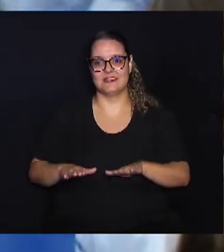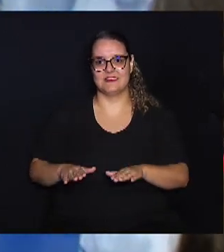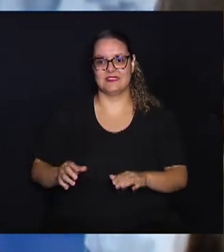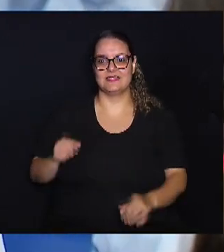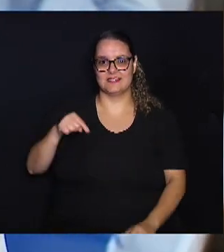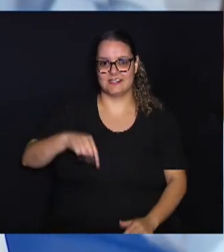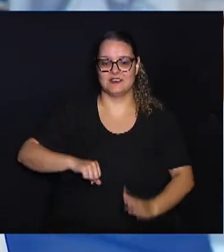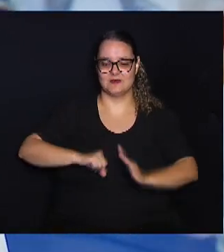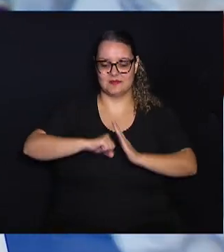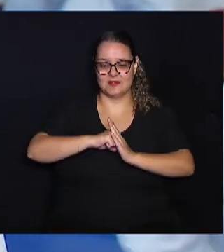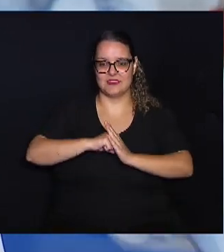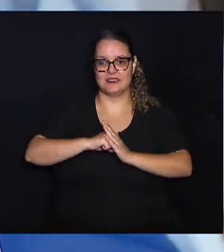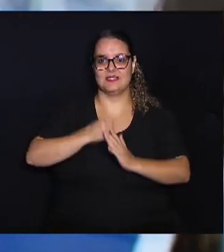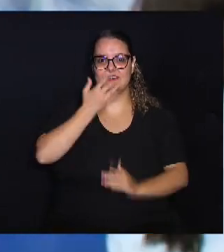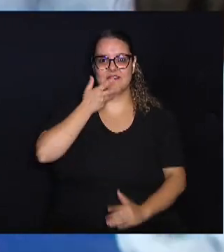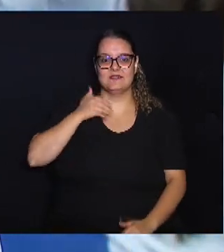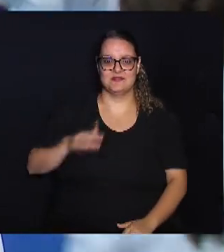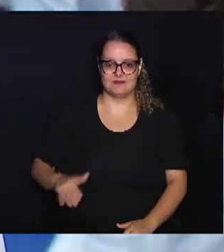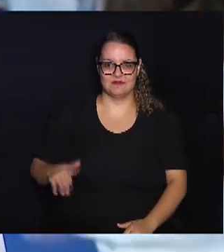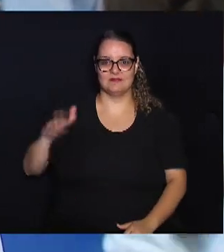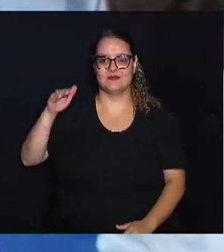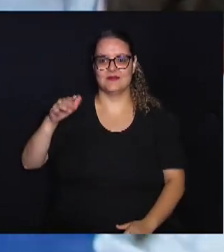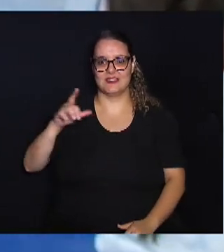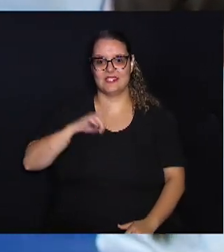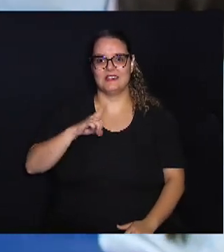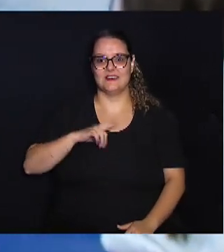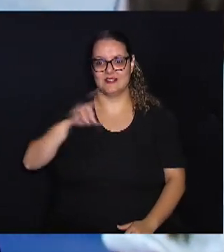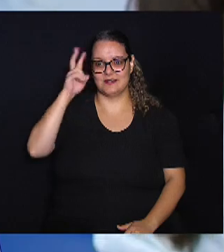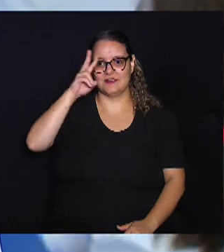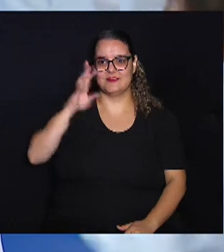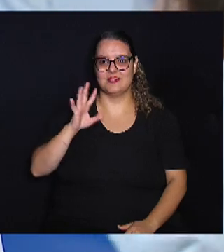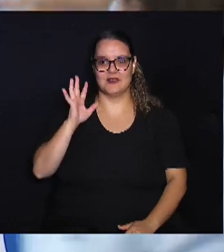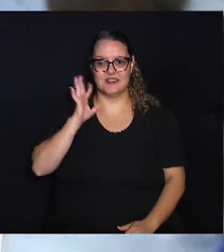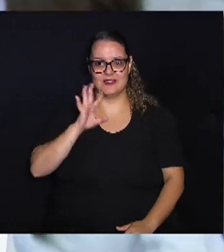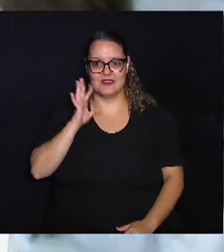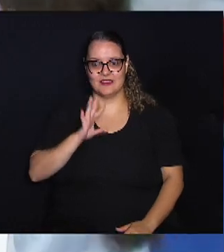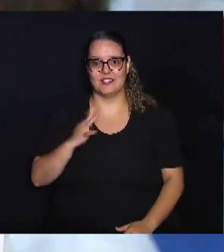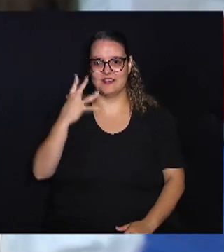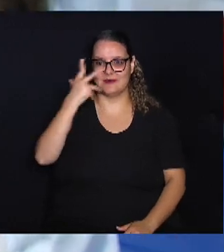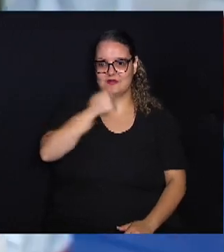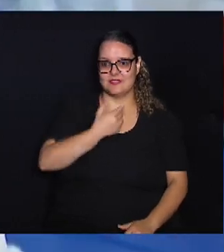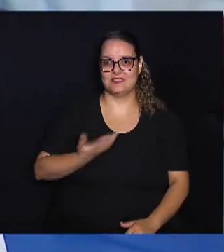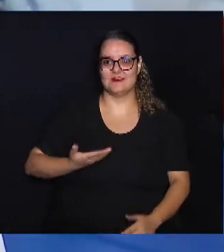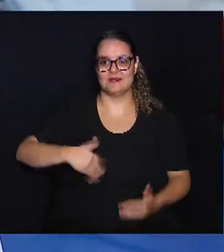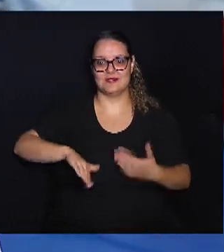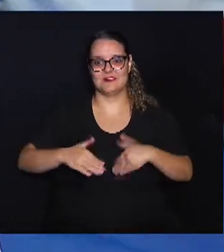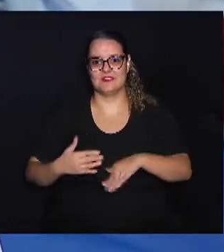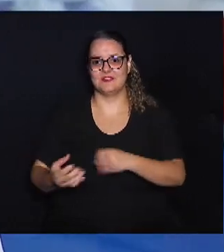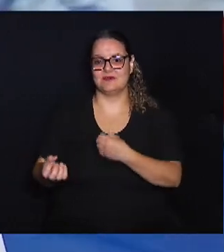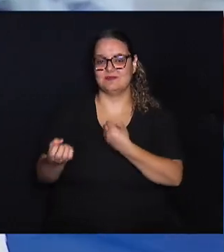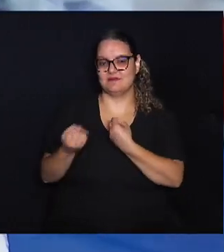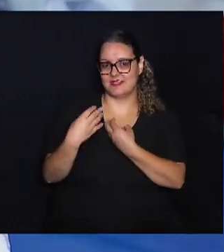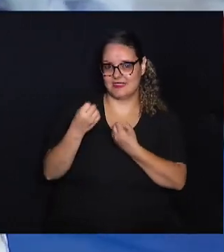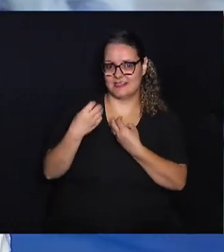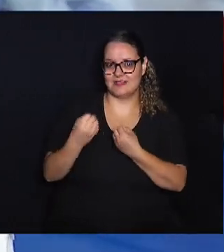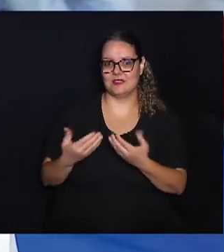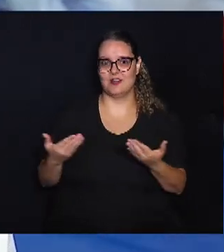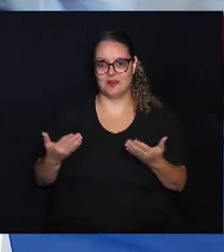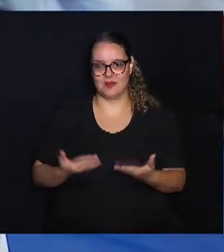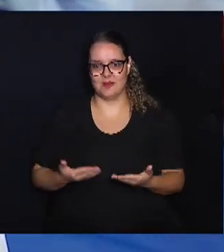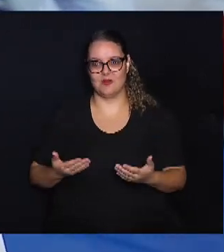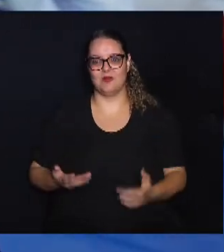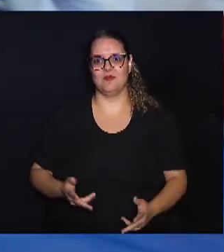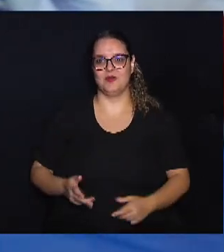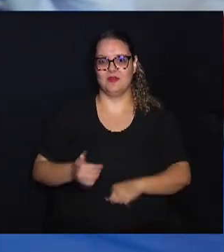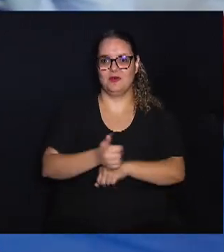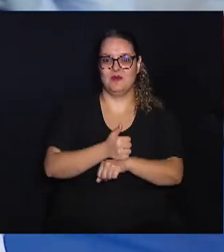Sensei Zusa desde criança, né? Então, tem uma história muito bonita e bacana, né? O karatê me ensinou muito, né, o que eu sou hoje como profissional,